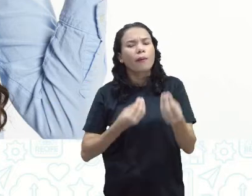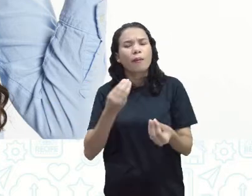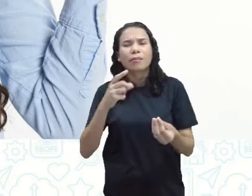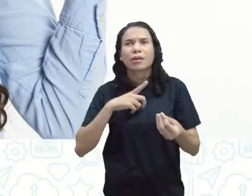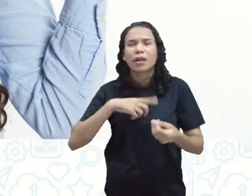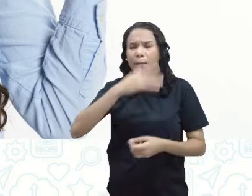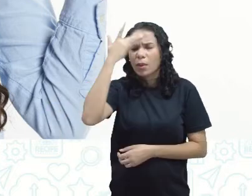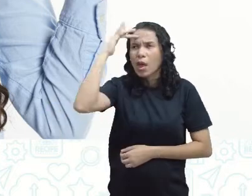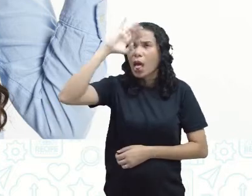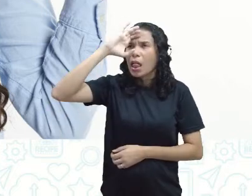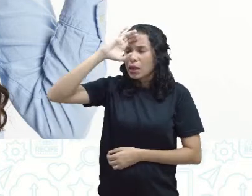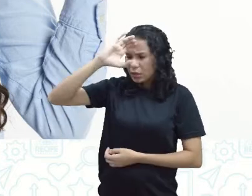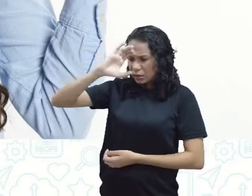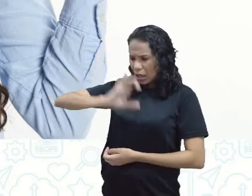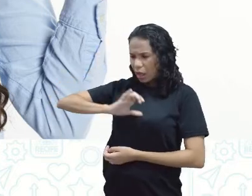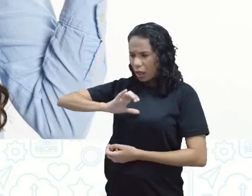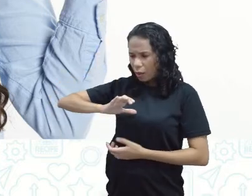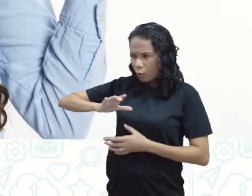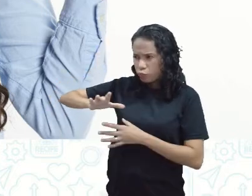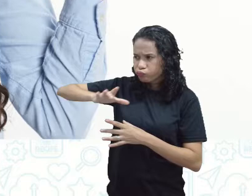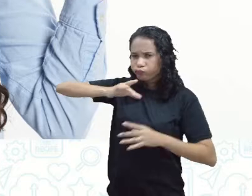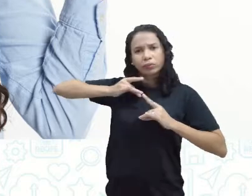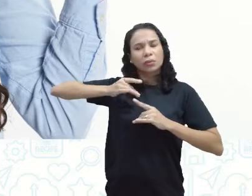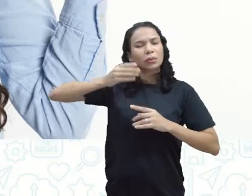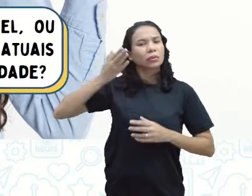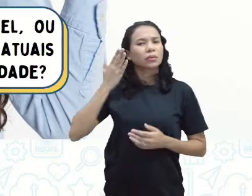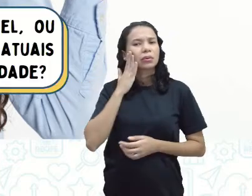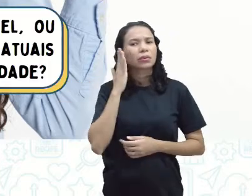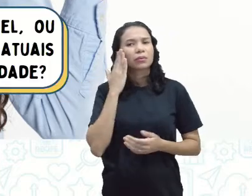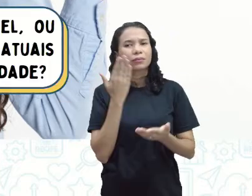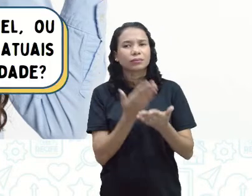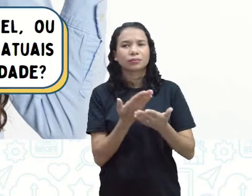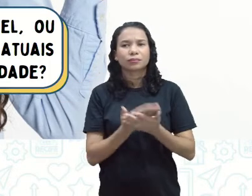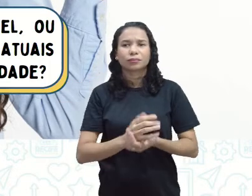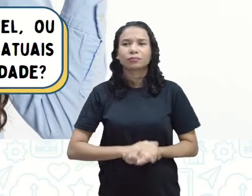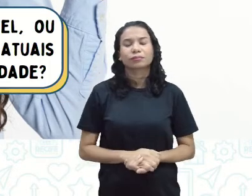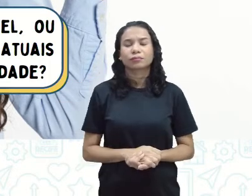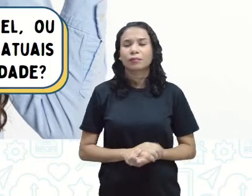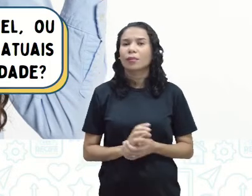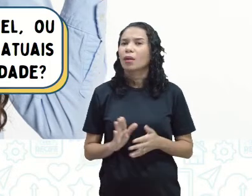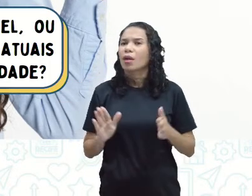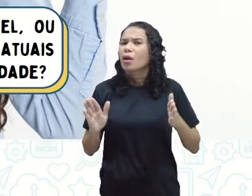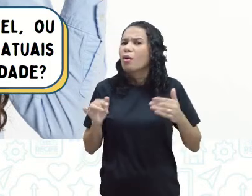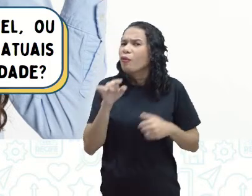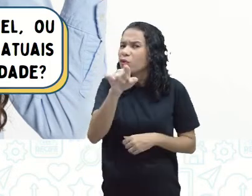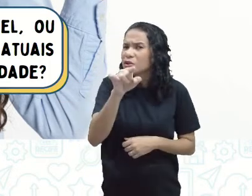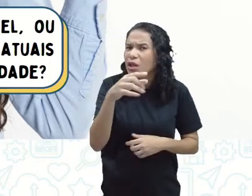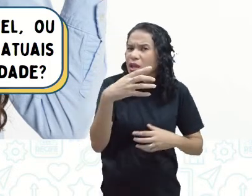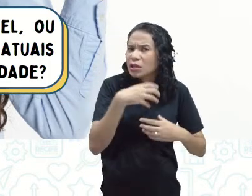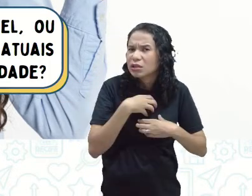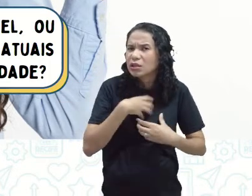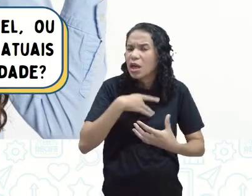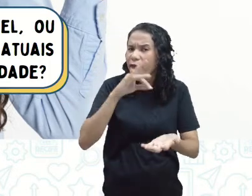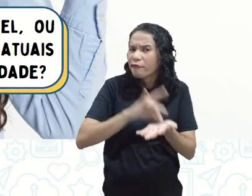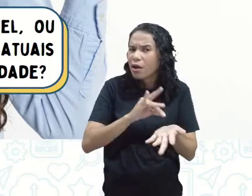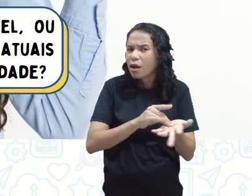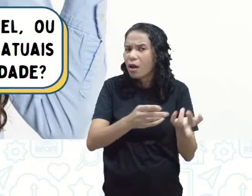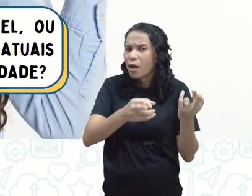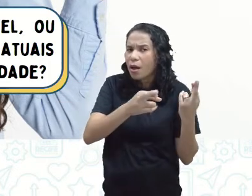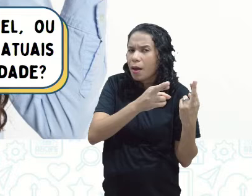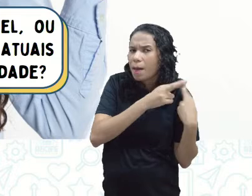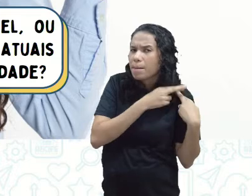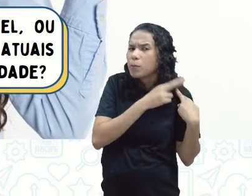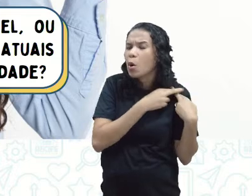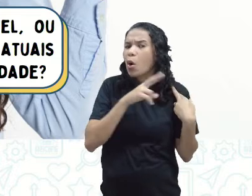aí da cidadania que a gente vai entender durante a nossa aula? quanto você se sente responsável